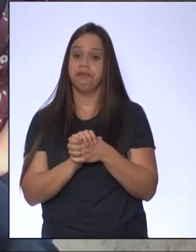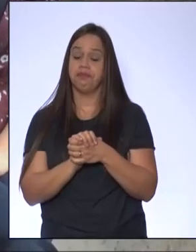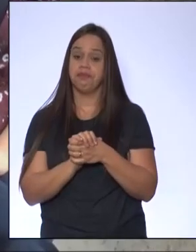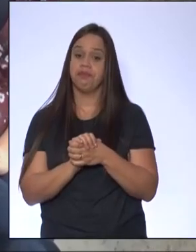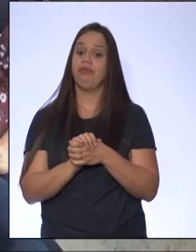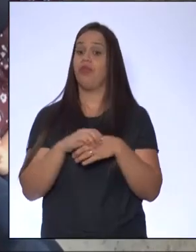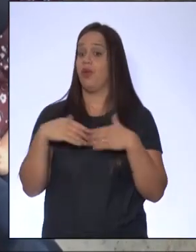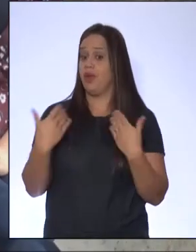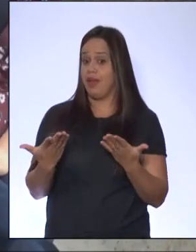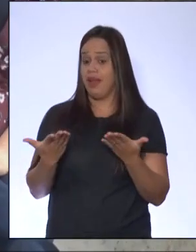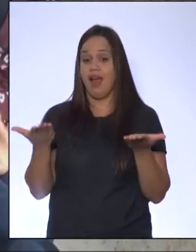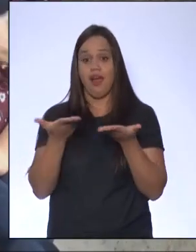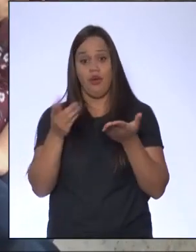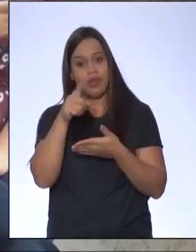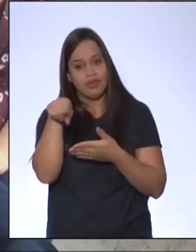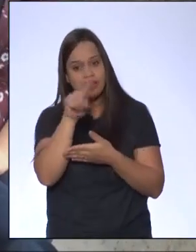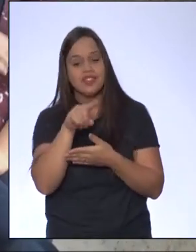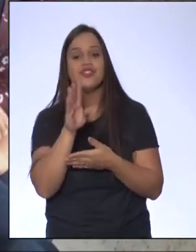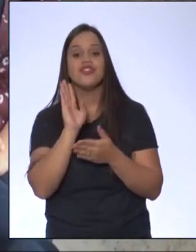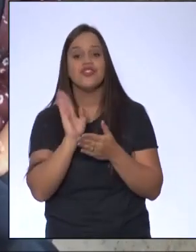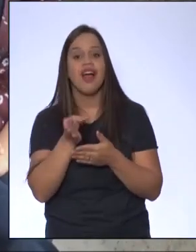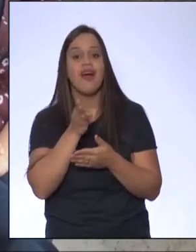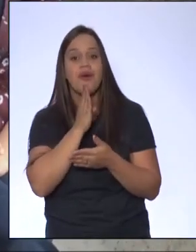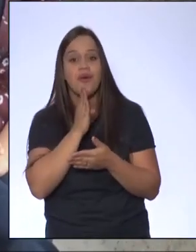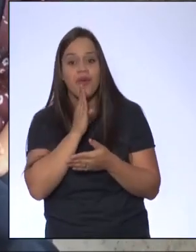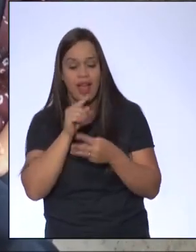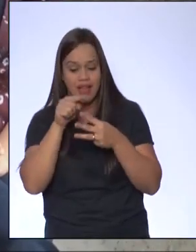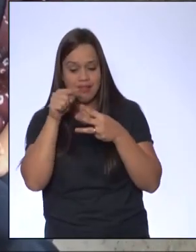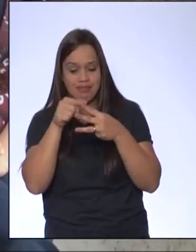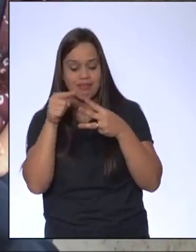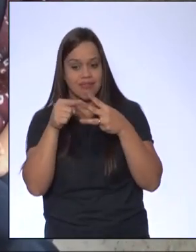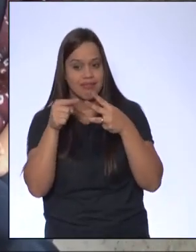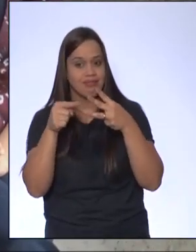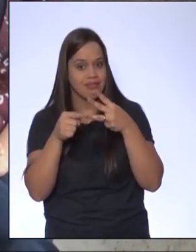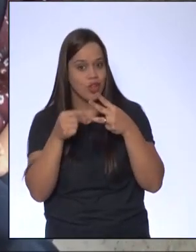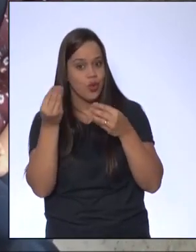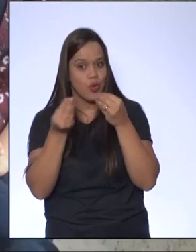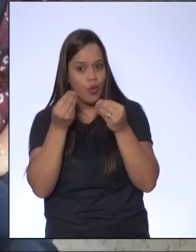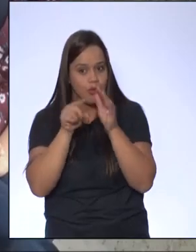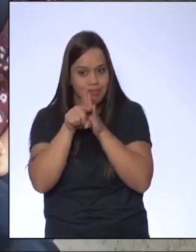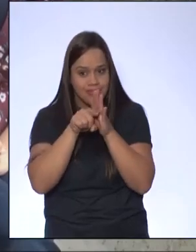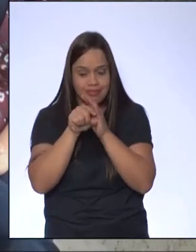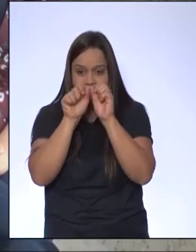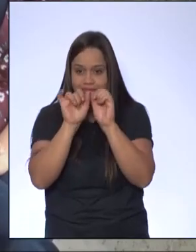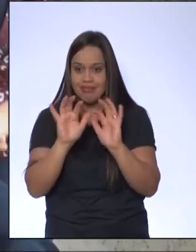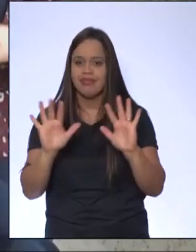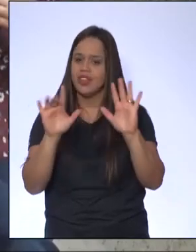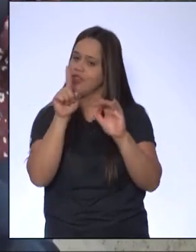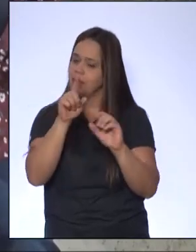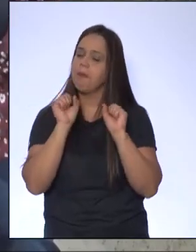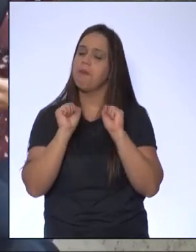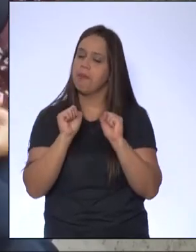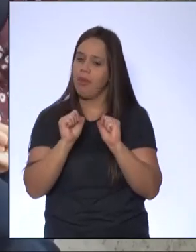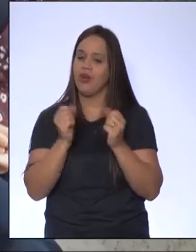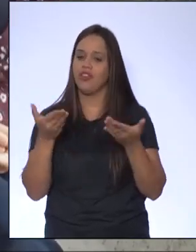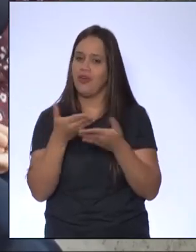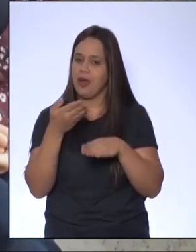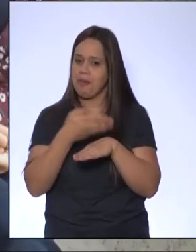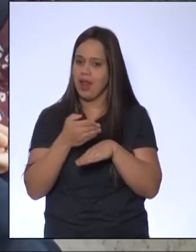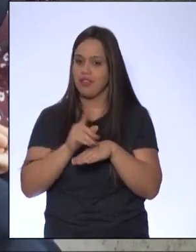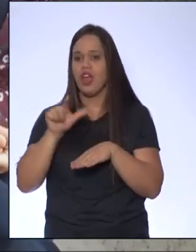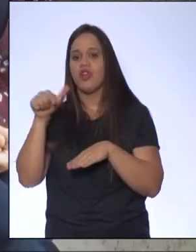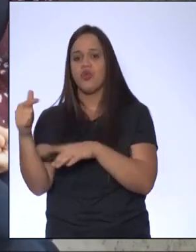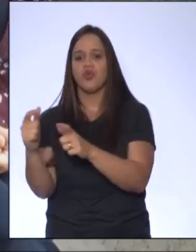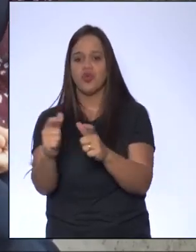Bom, agora que você já conhece as 3 primeiras etapas de análise das paisagens, você pode colocar em prática em outros